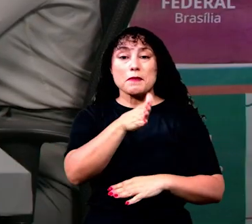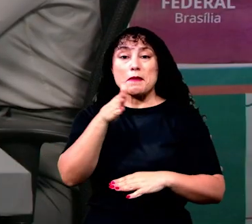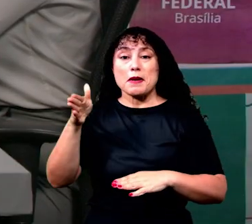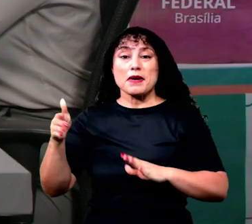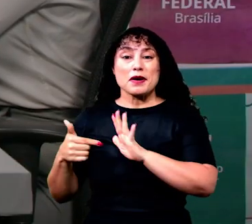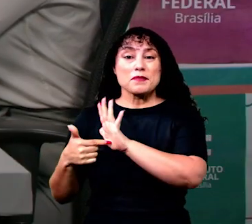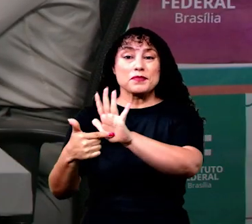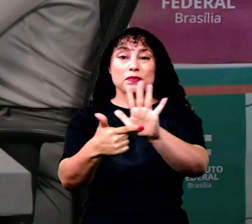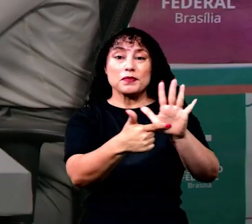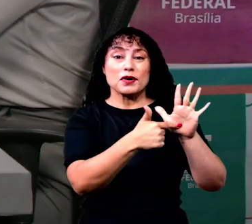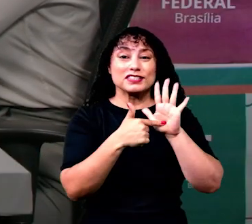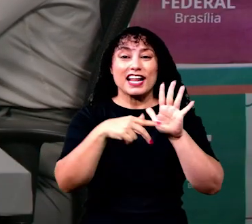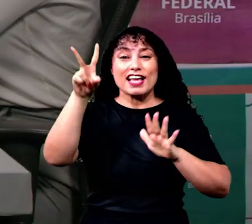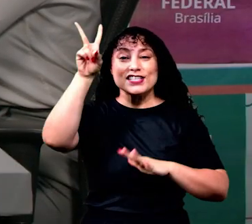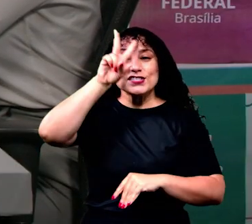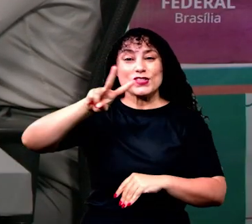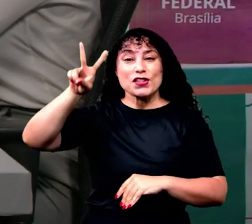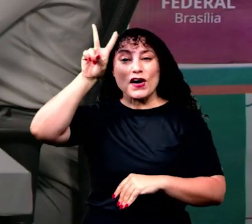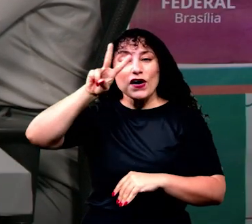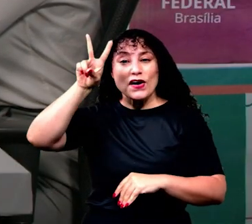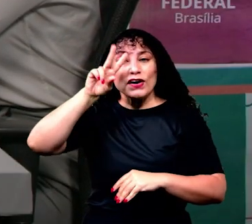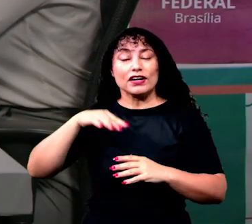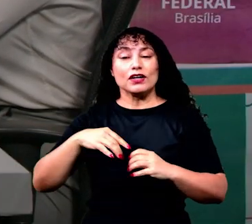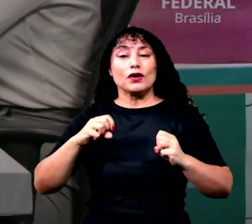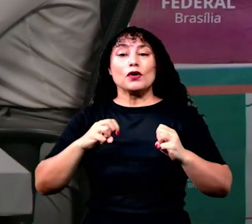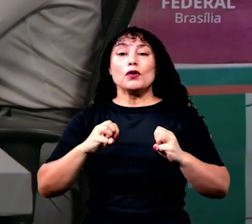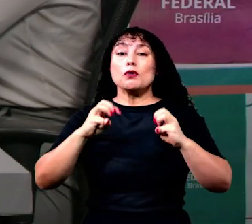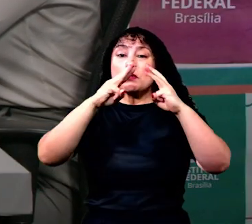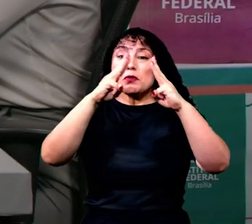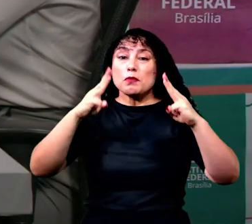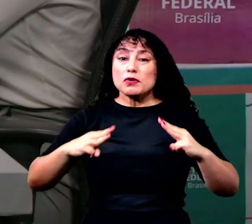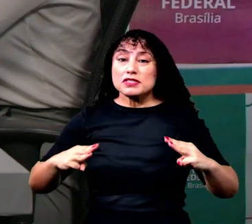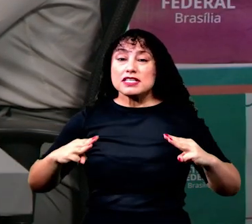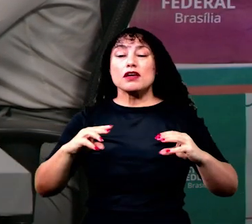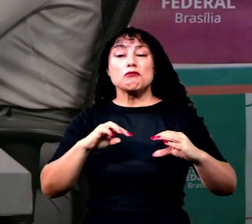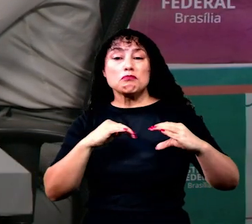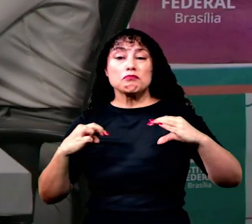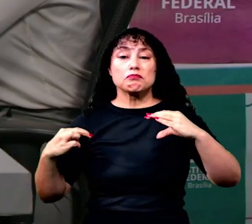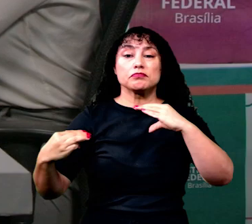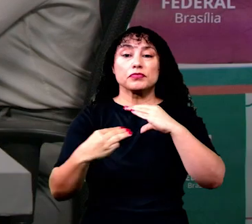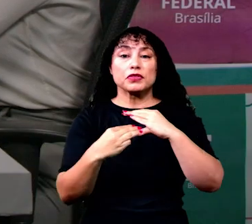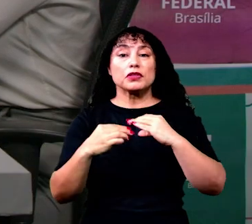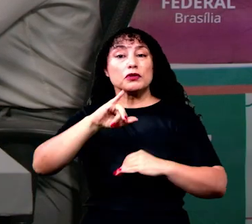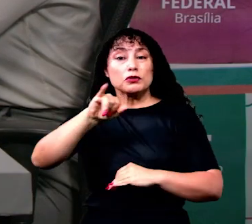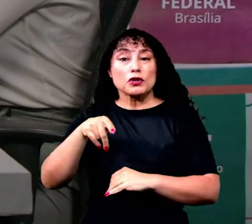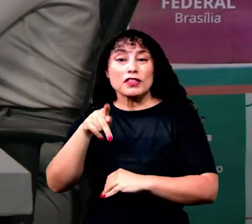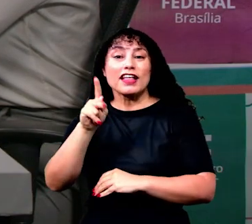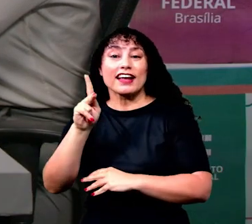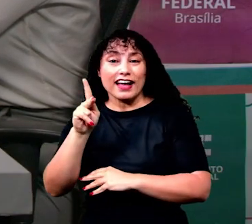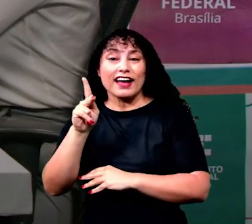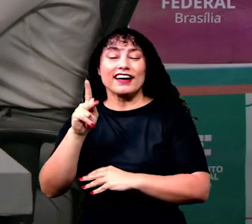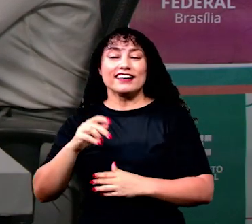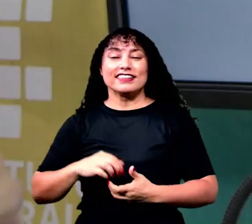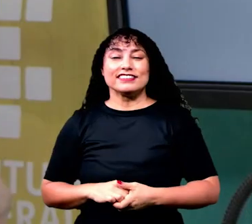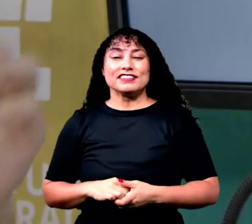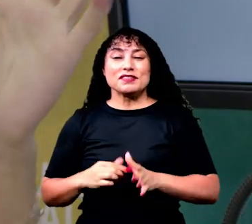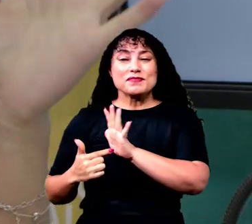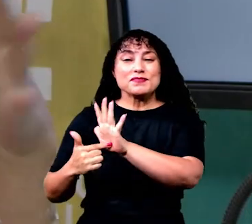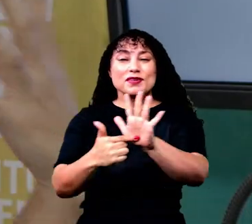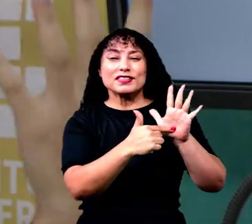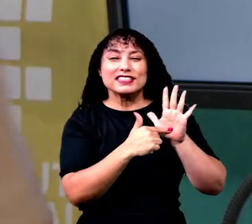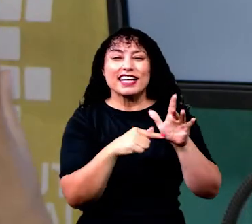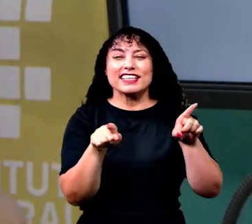Então, mostrar a história, tipo, o museu, do JK e